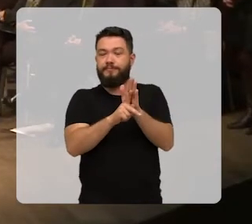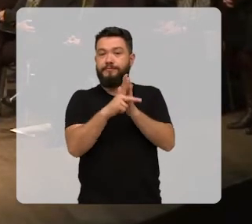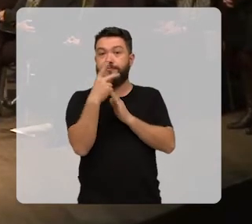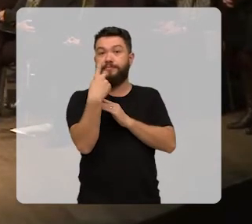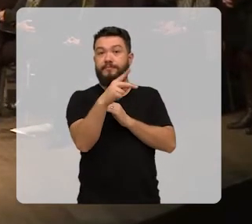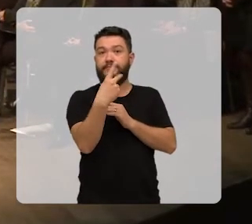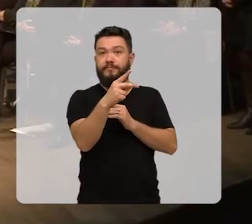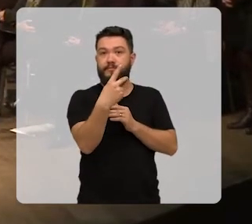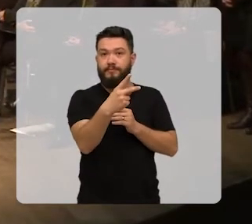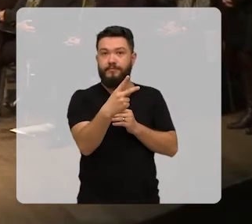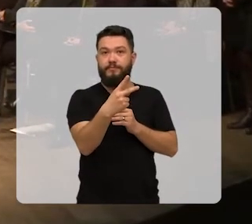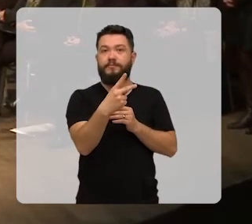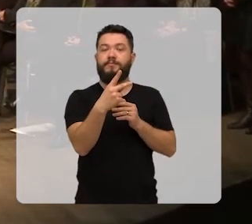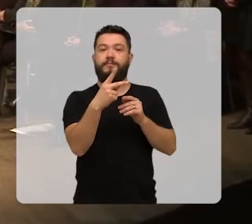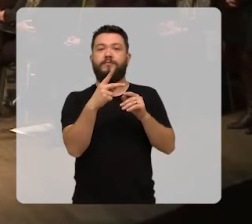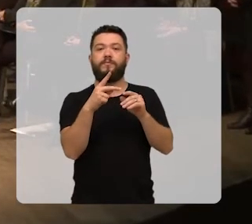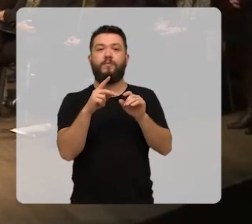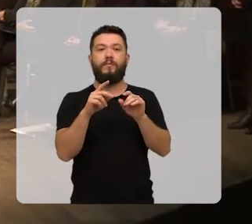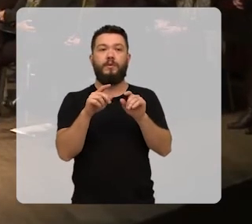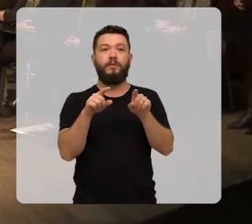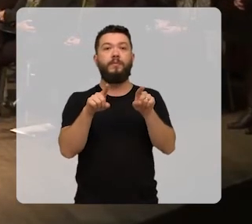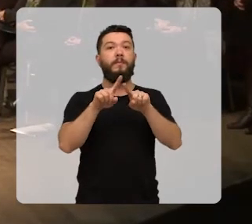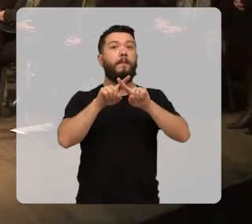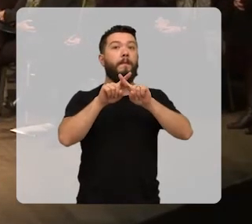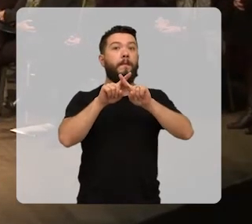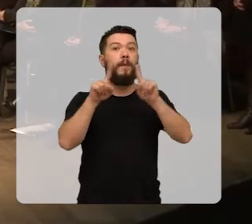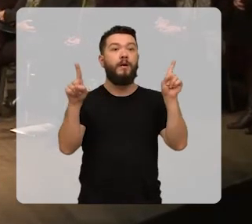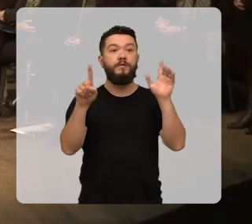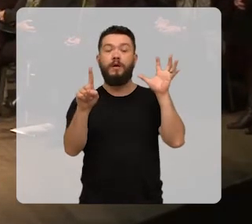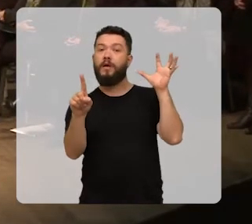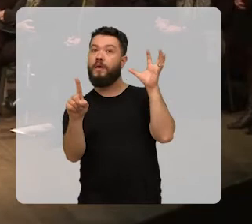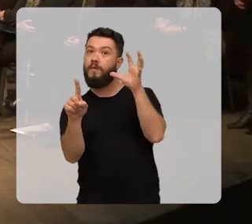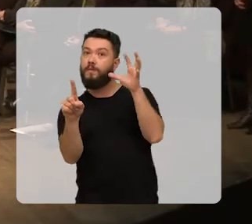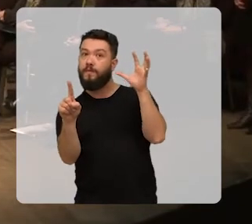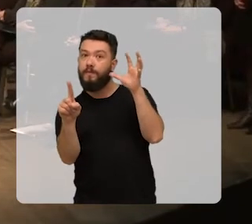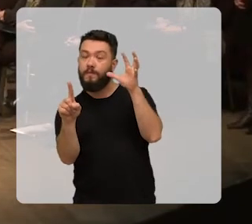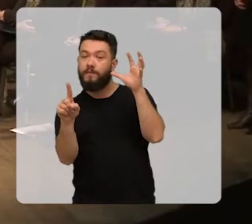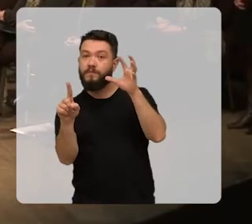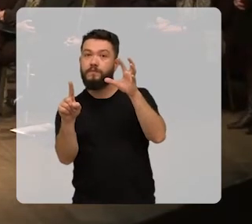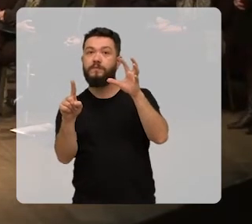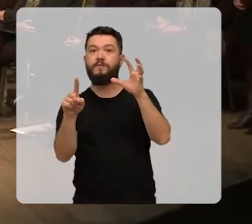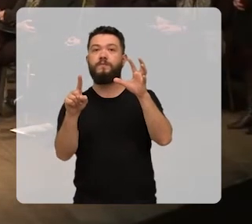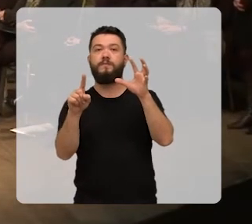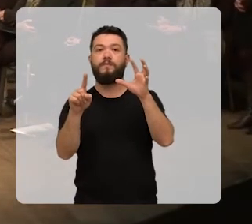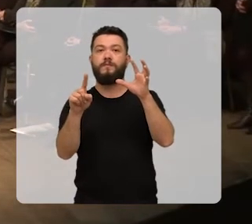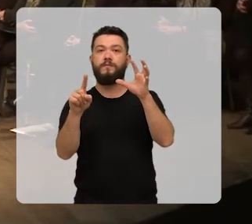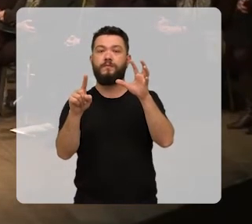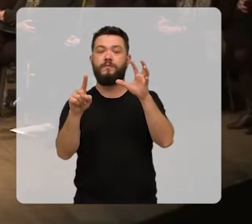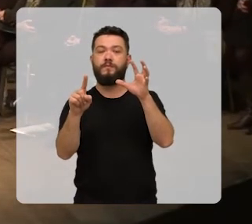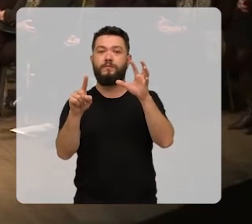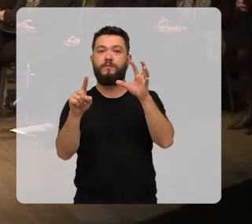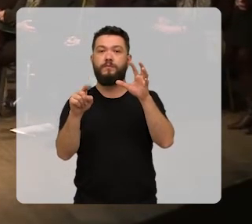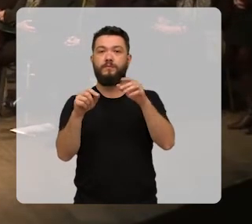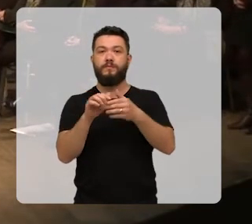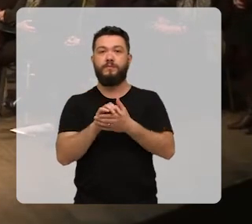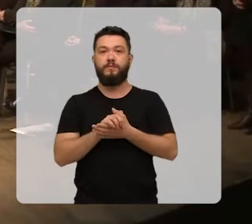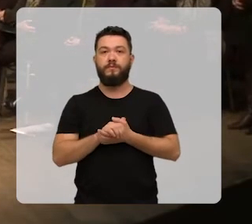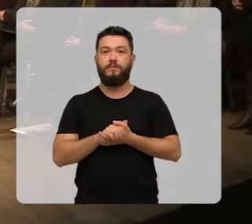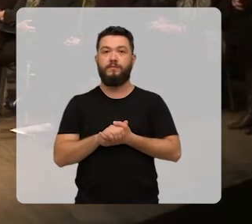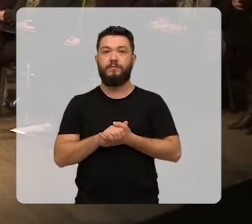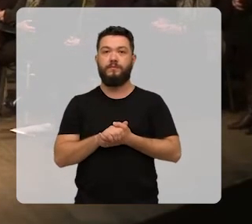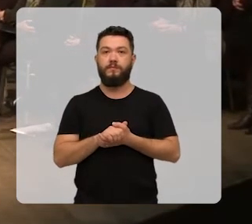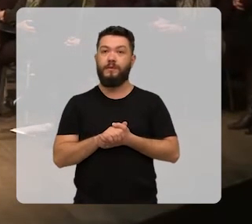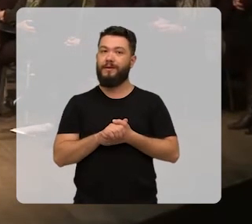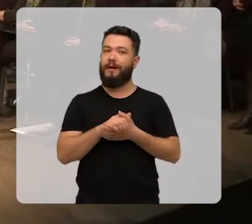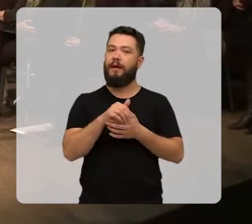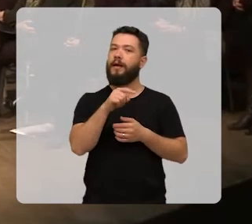com mínimo impacto porque a bala custava dinheiro